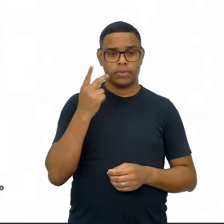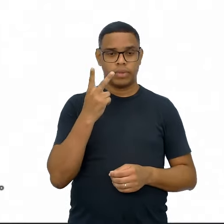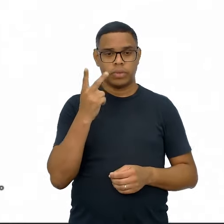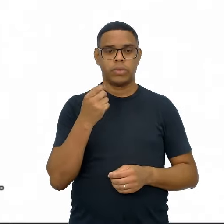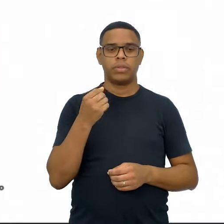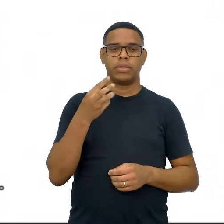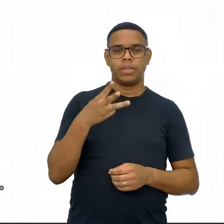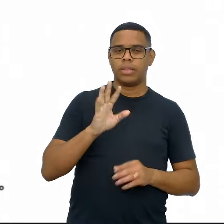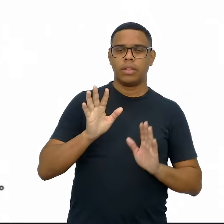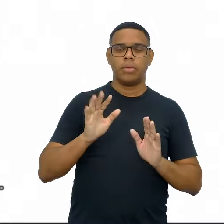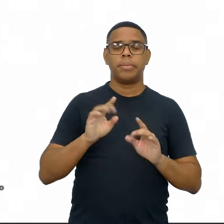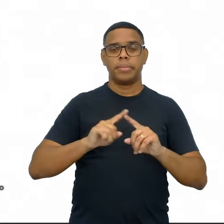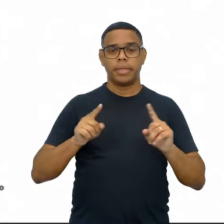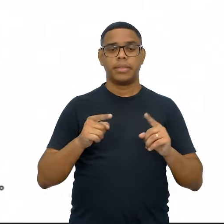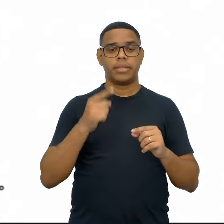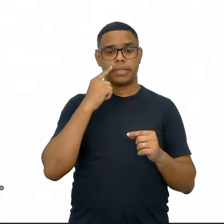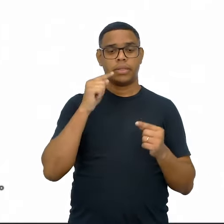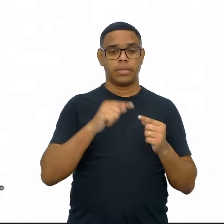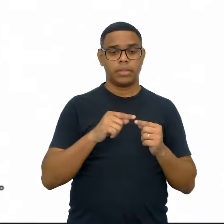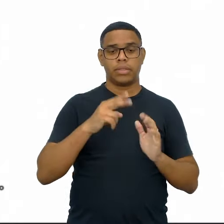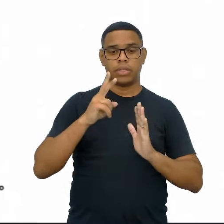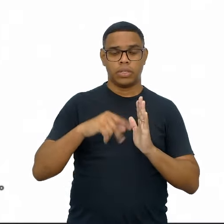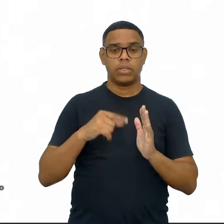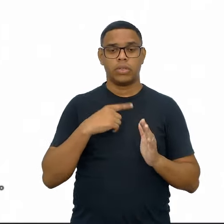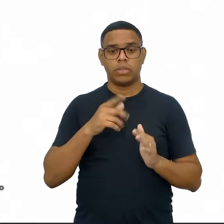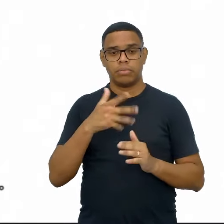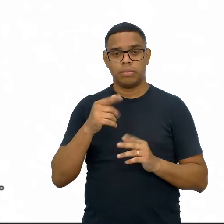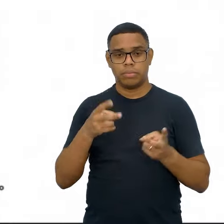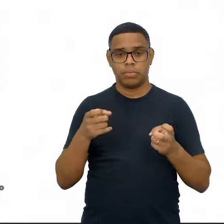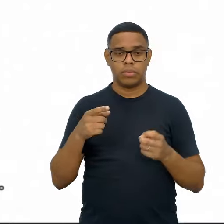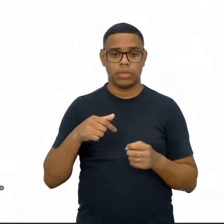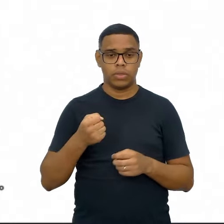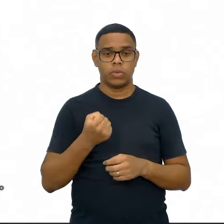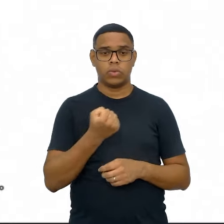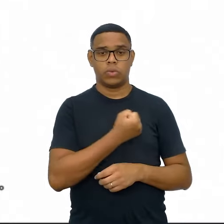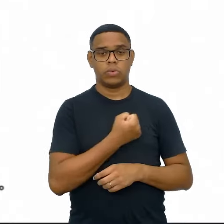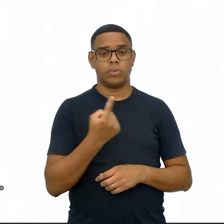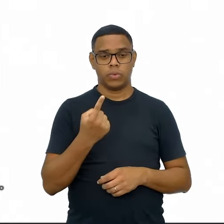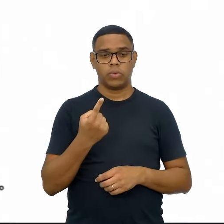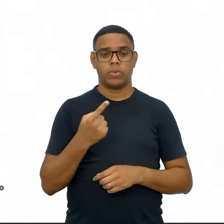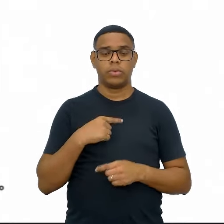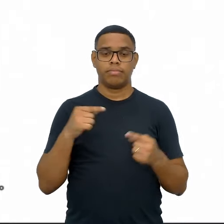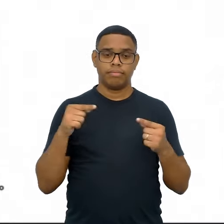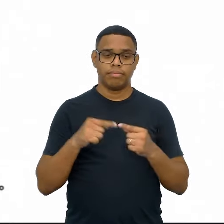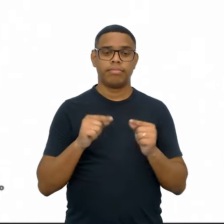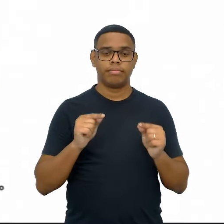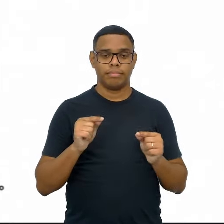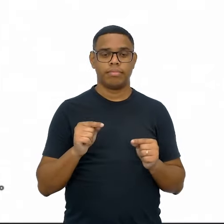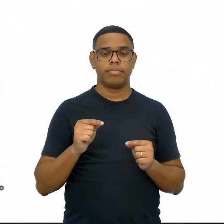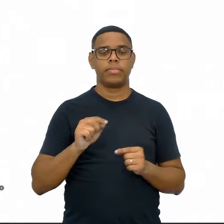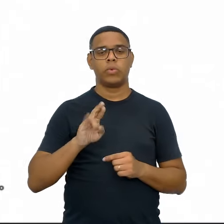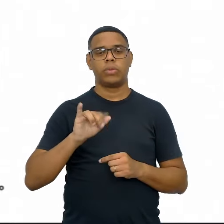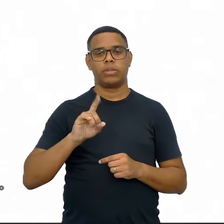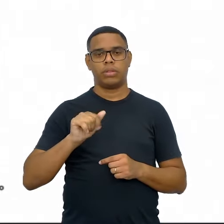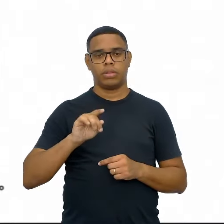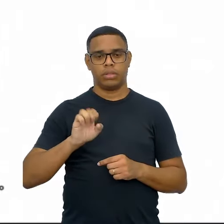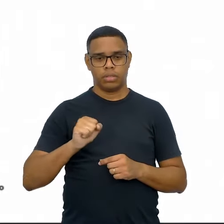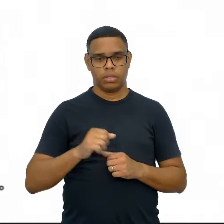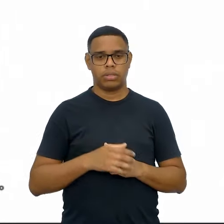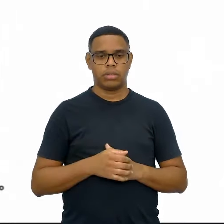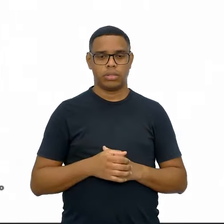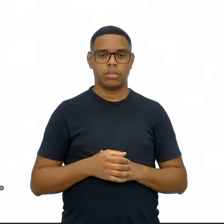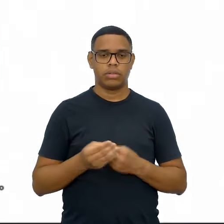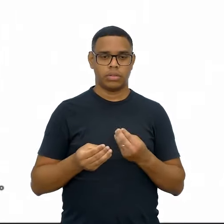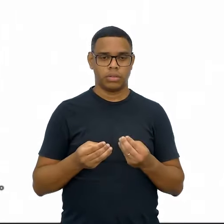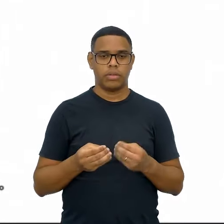do 3, mas sim, ele fez uma leitura em global, incluindo 1, né, que ocupa uma das unidades, né, que ele olha